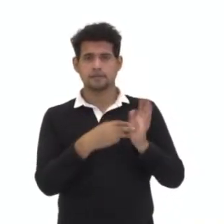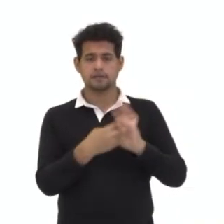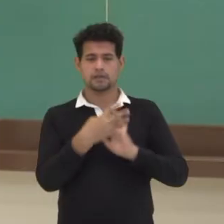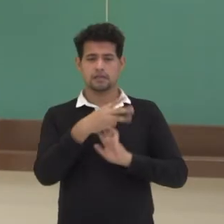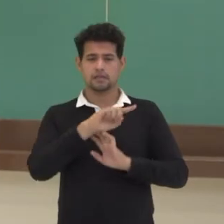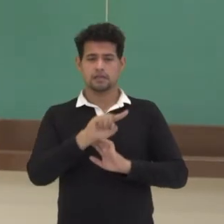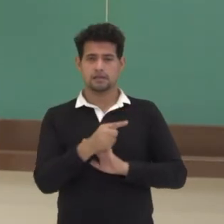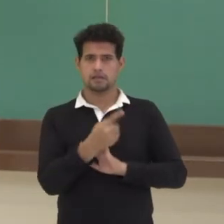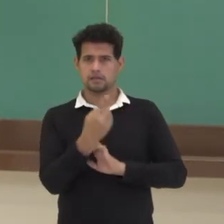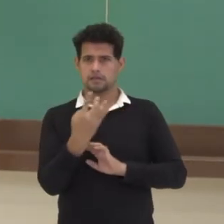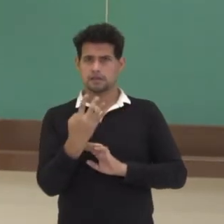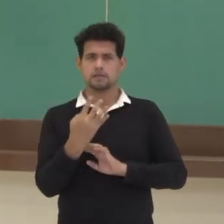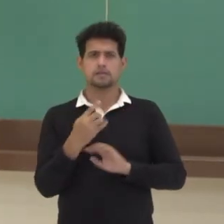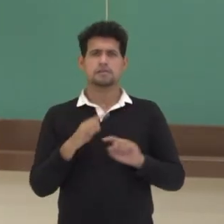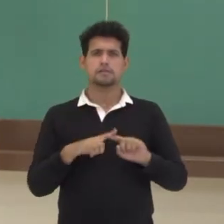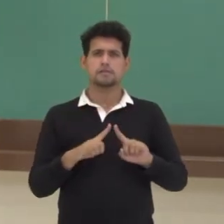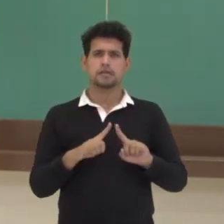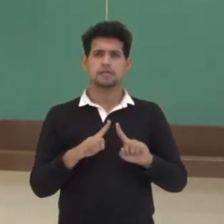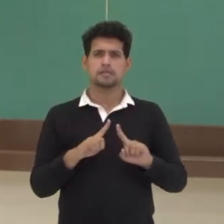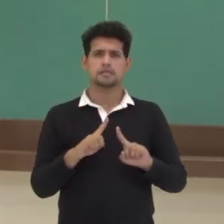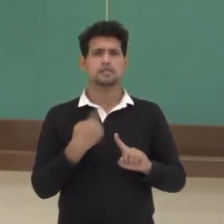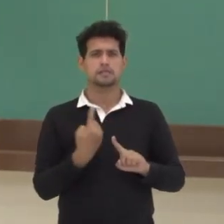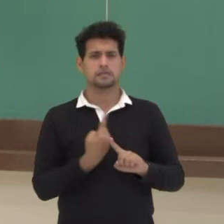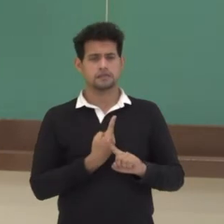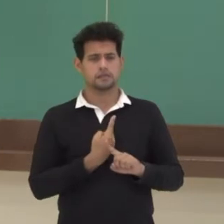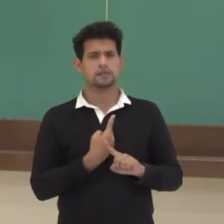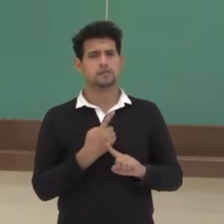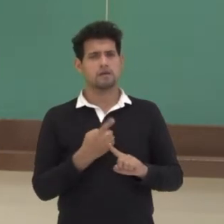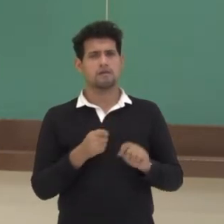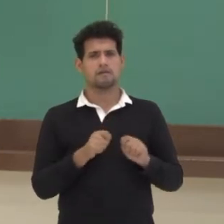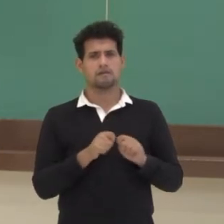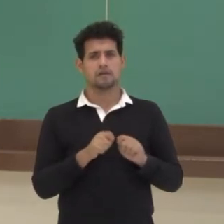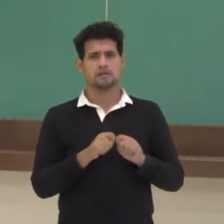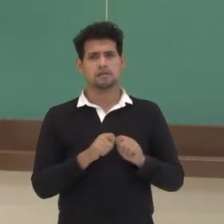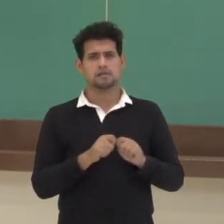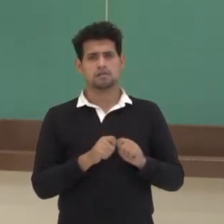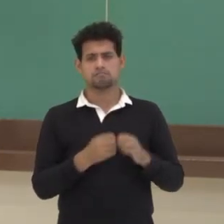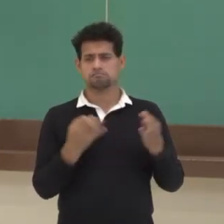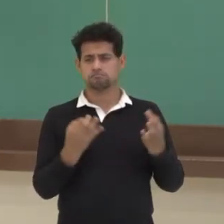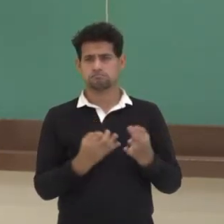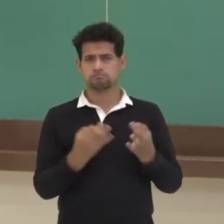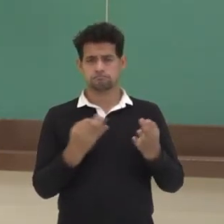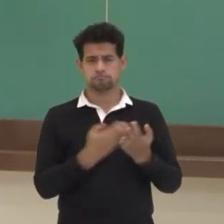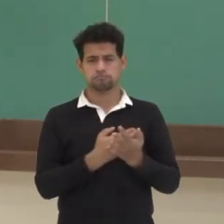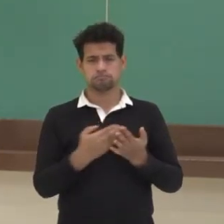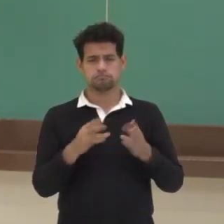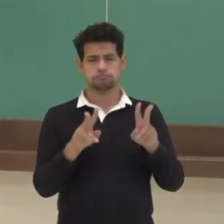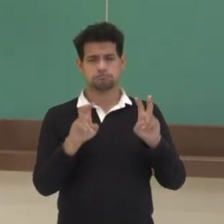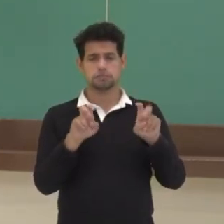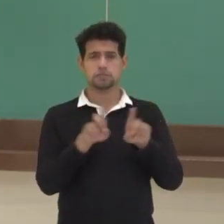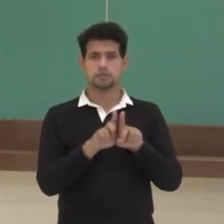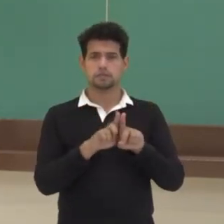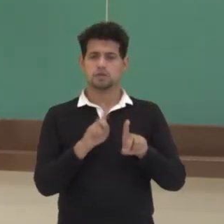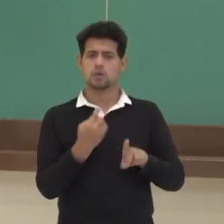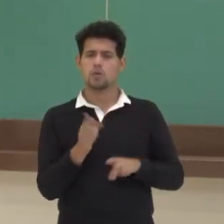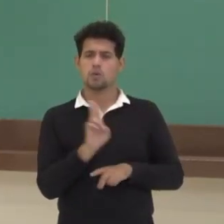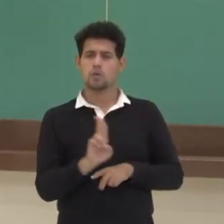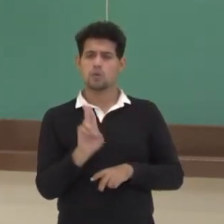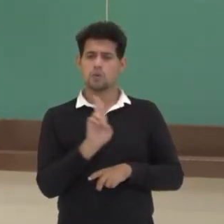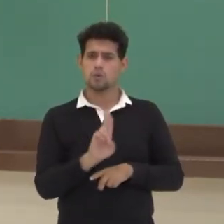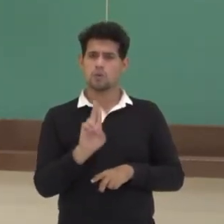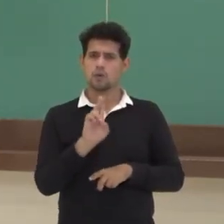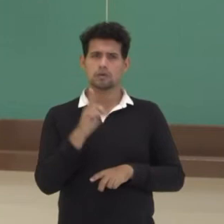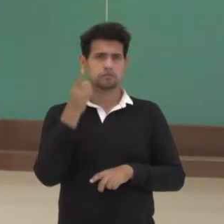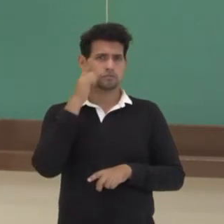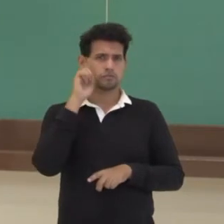tá? Para que a gente realmente, então, mande muito bem aí nesse assunto e aonde a gente aplica aí no nosso